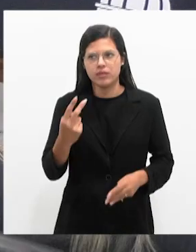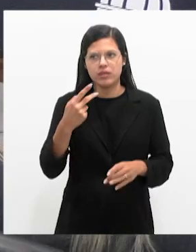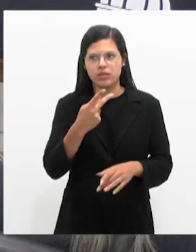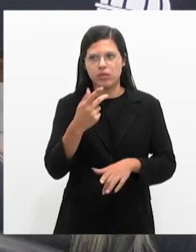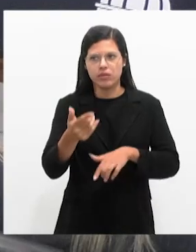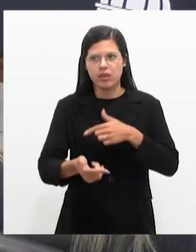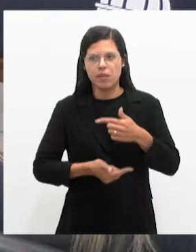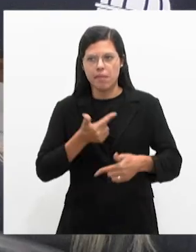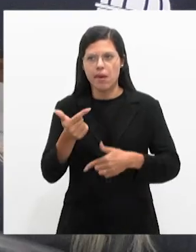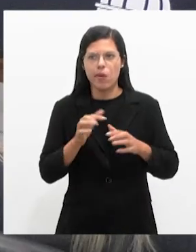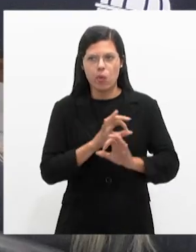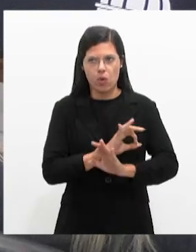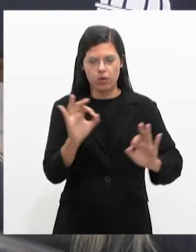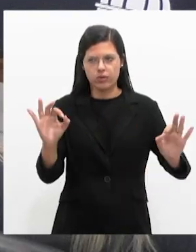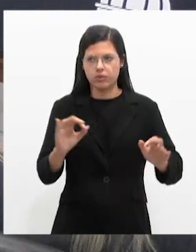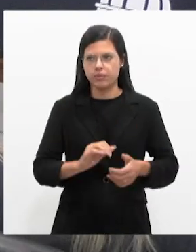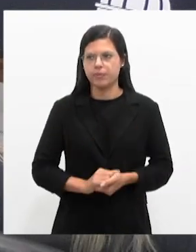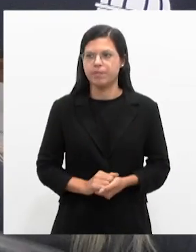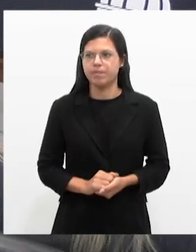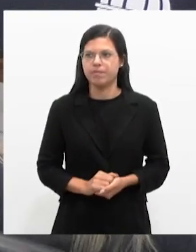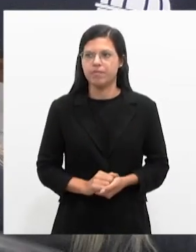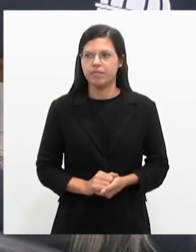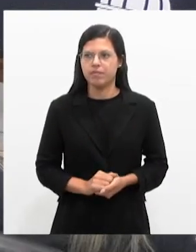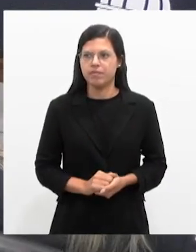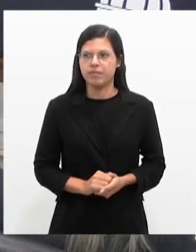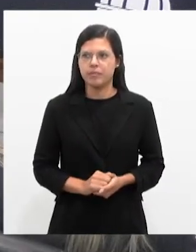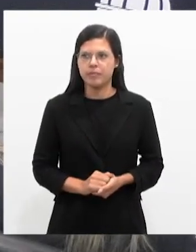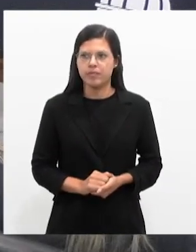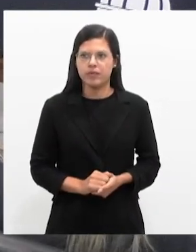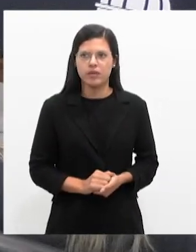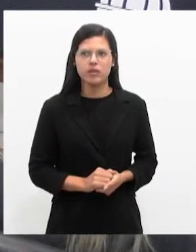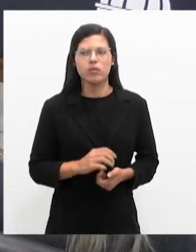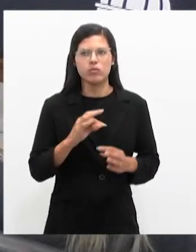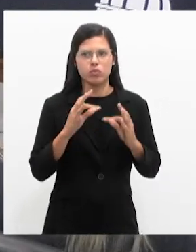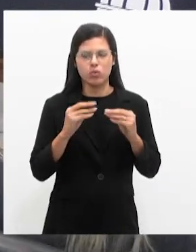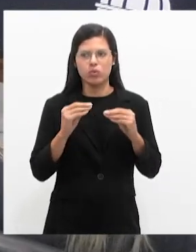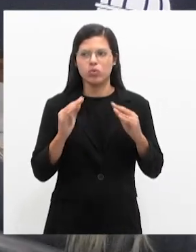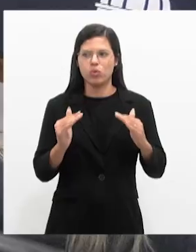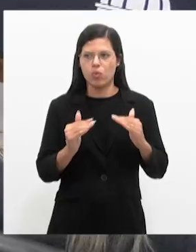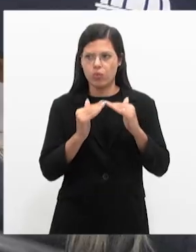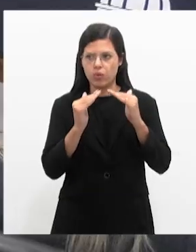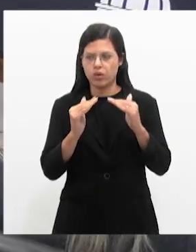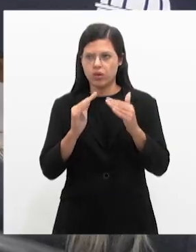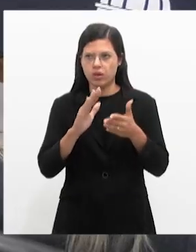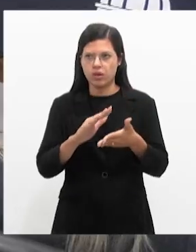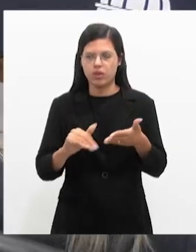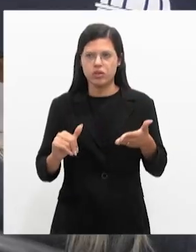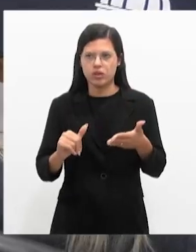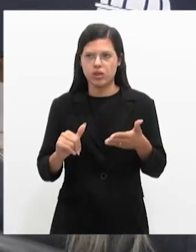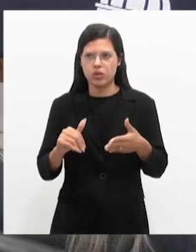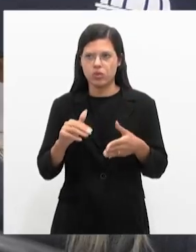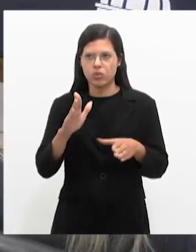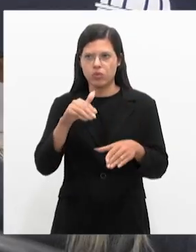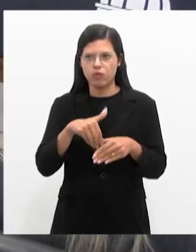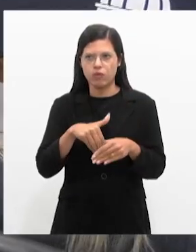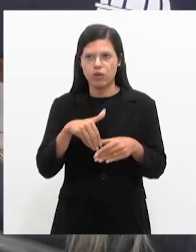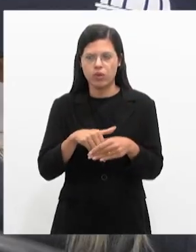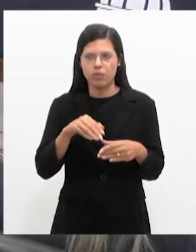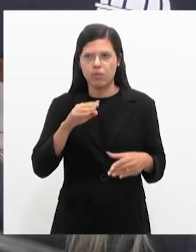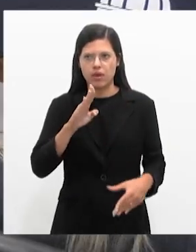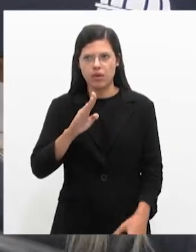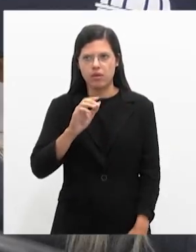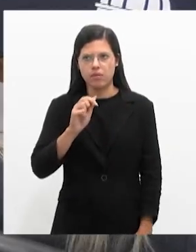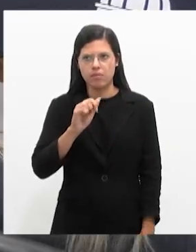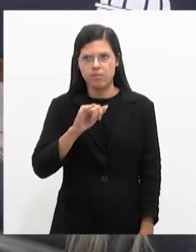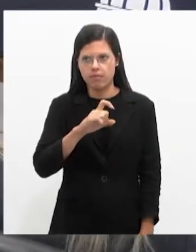Excelência. E acho que a concordância de todos, então, pela retirada do voto pela baixa diligência e